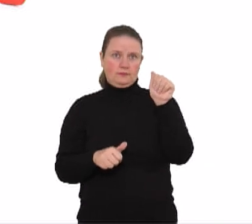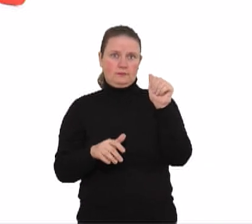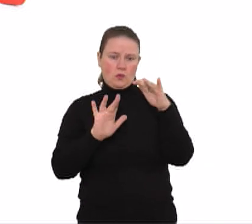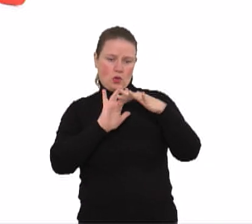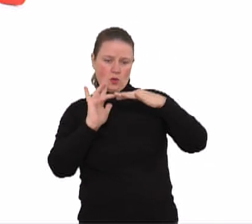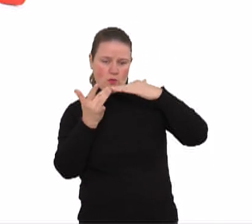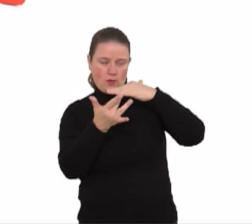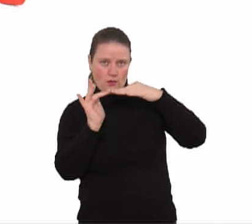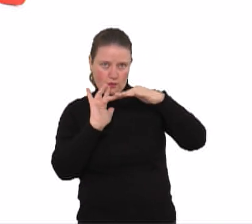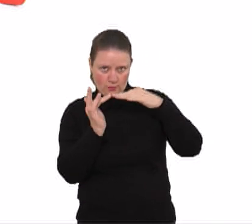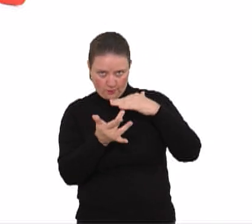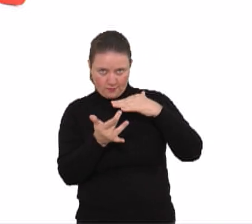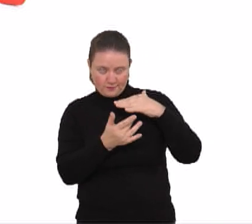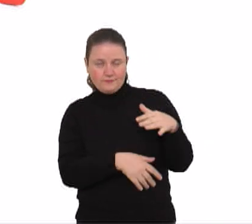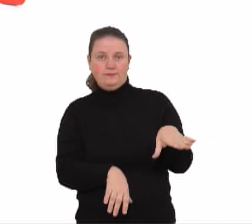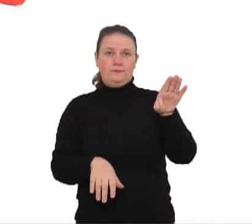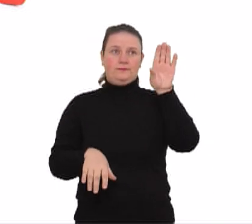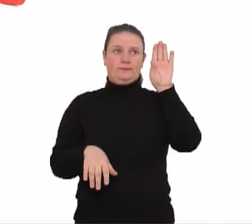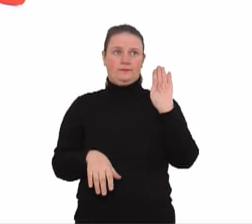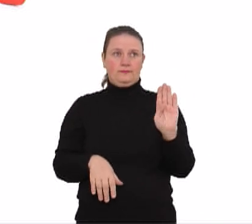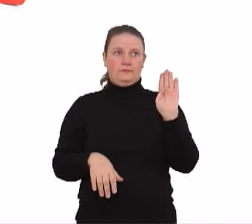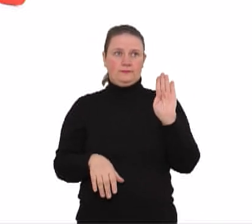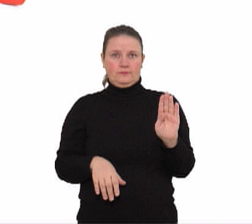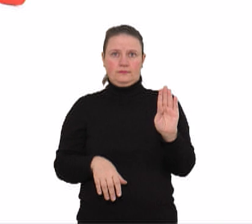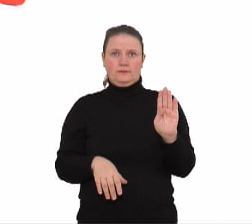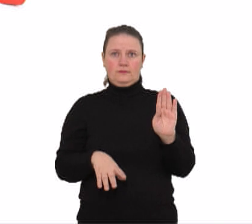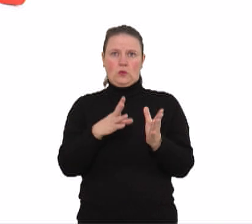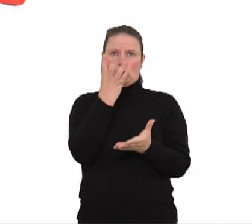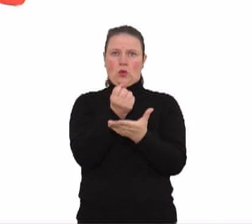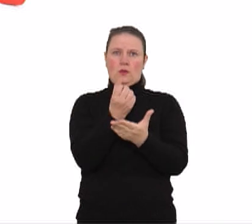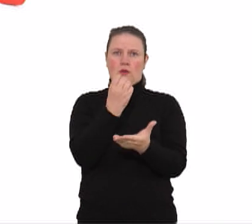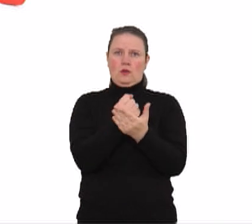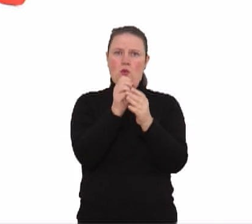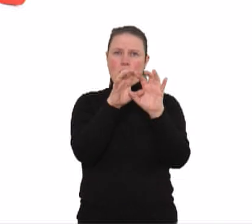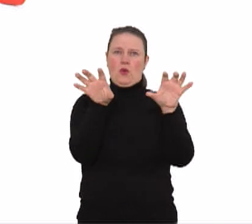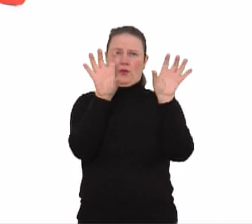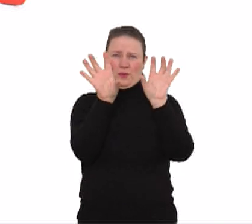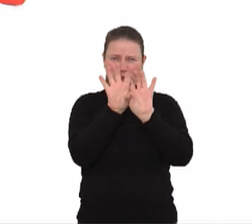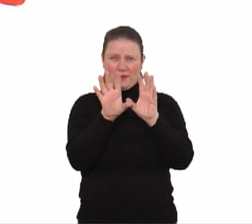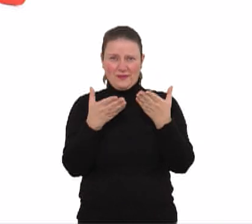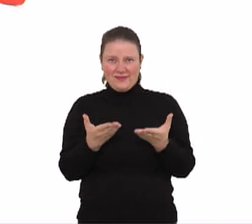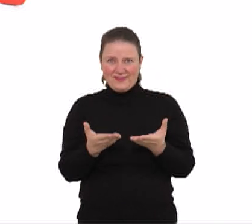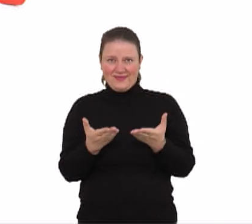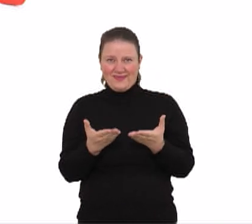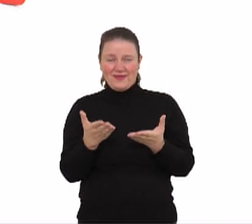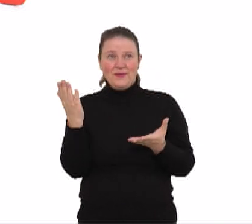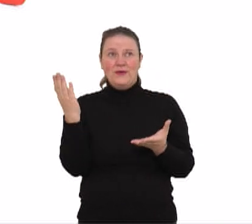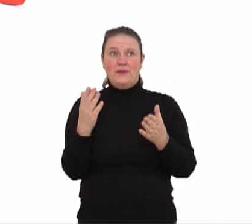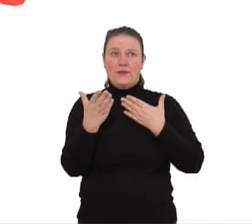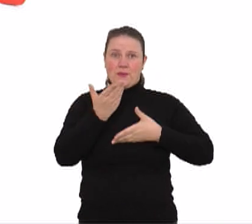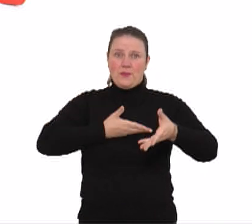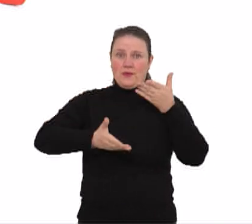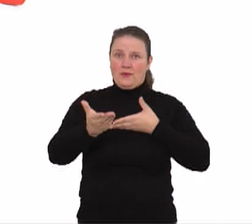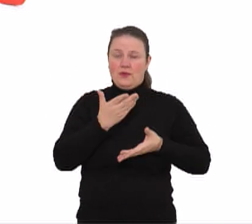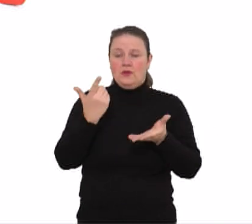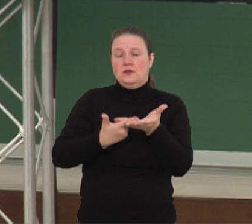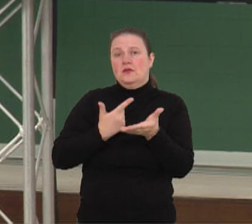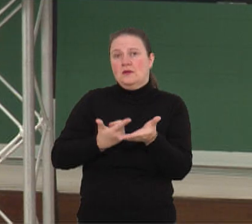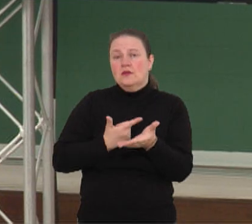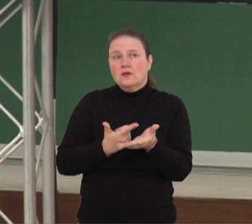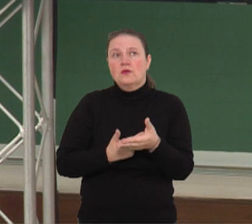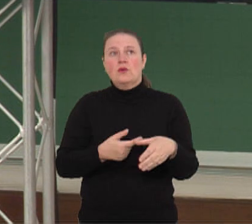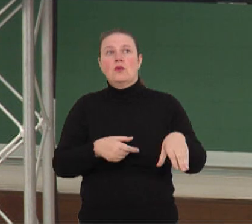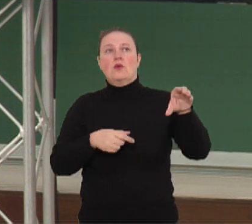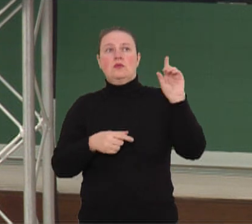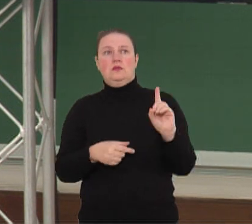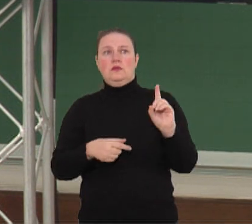social. Arquivos compactados na nuvem, compartilhados na nuvem. Em livros ou pinturas e construções